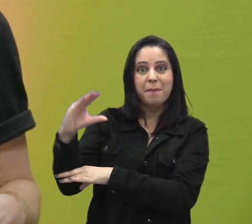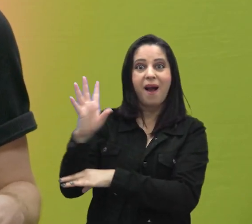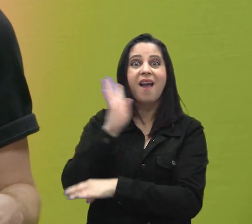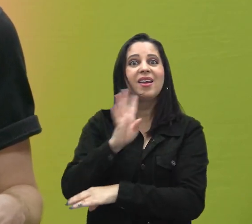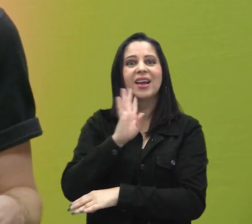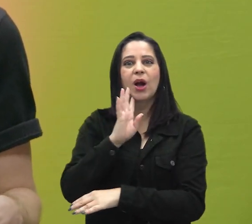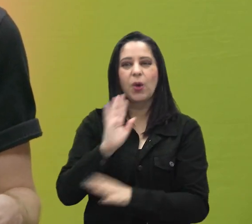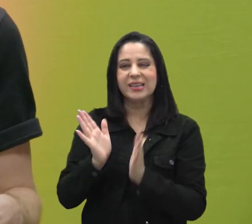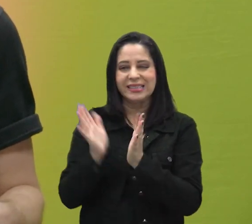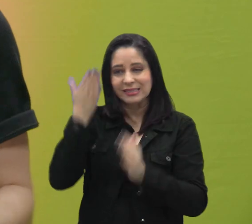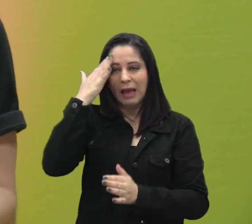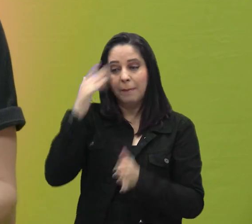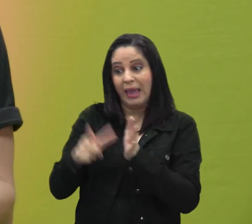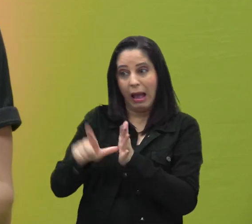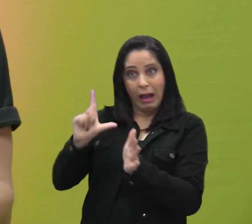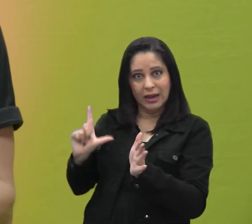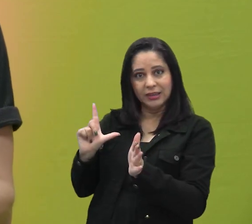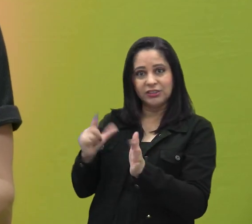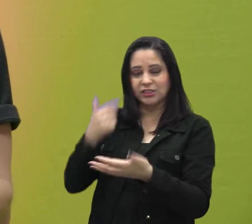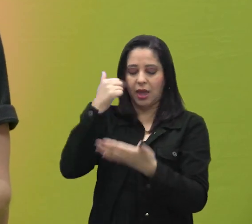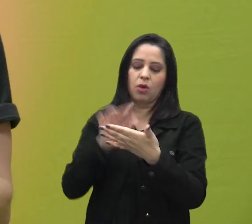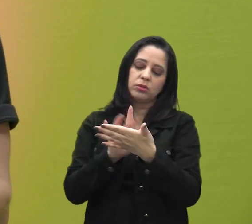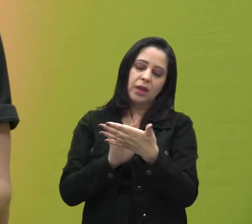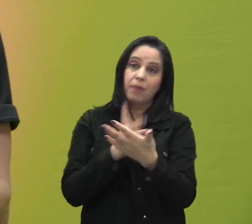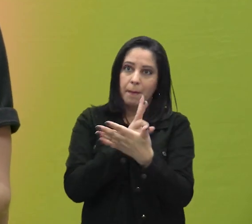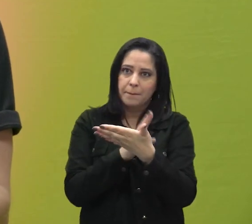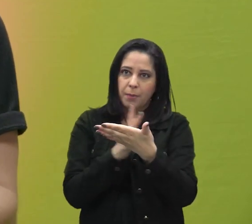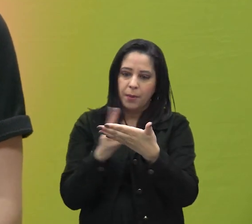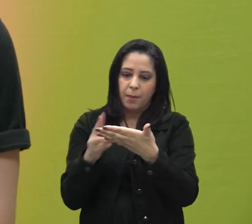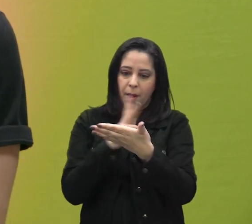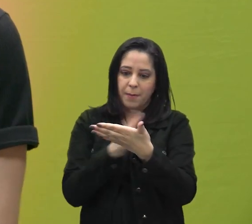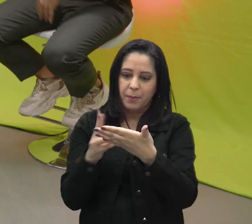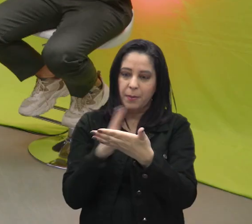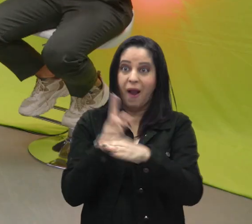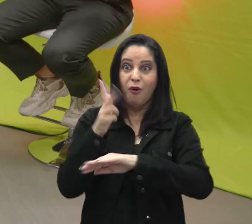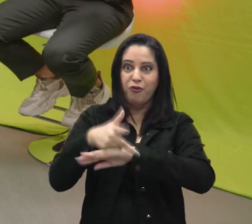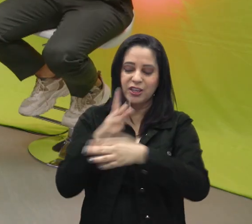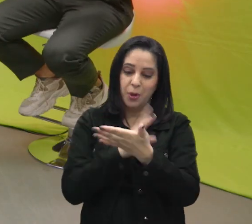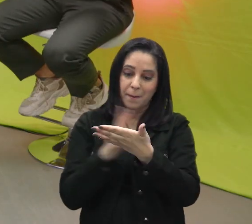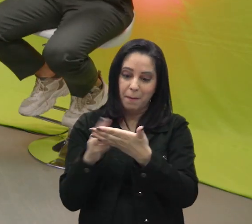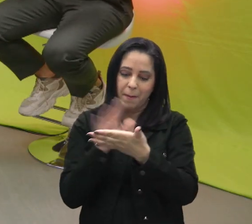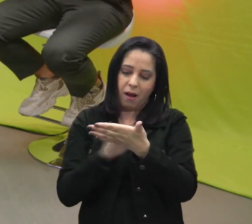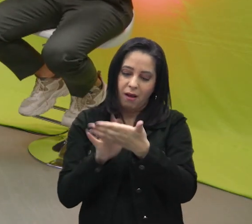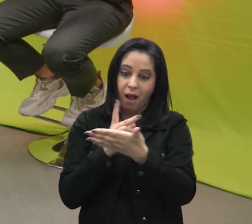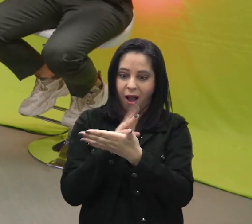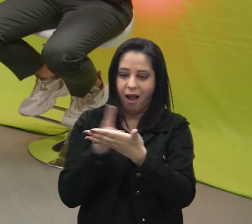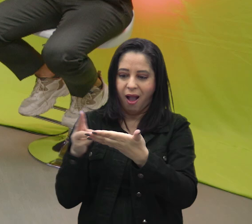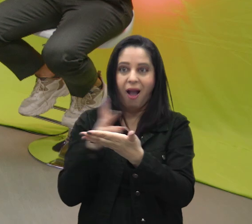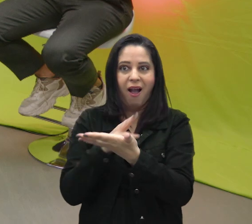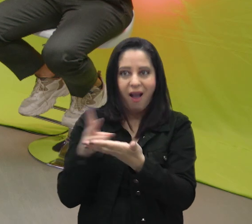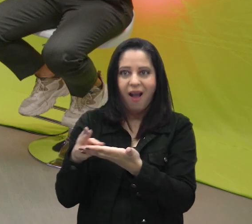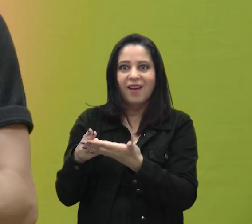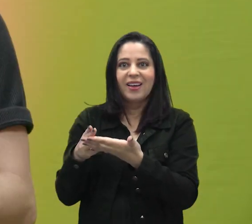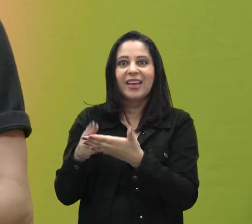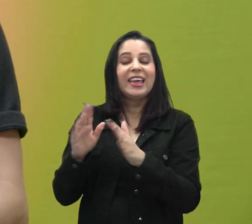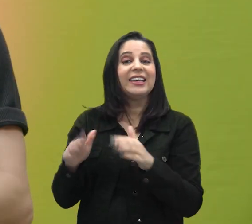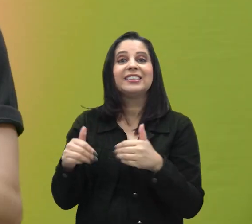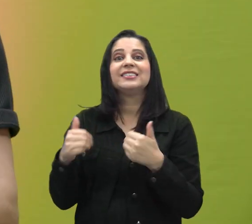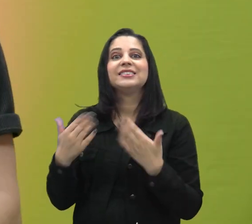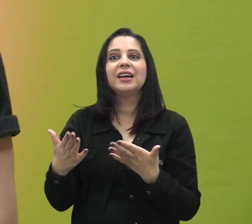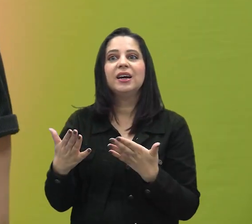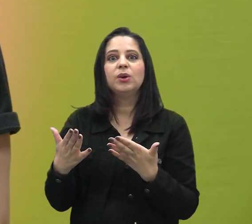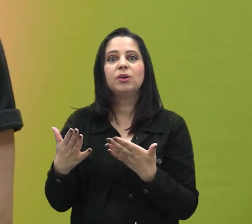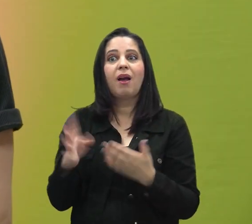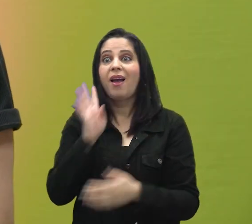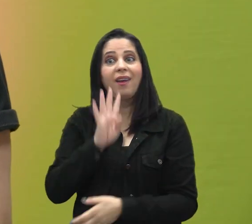antes de vocês chegarem aqui nesse estúdio, eu estava editando o próximo vídeo que vai entrar daqui a pouco lá. Então é uma coisa que você começa a trabalhar,